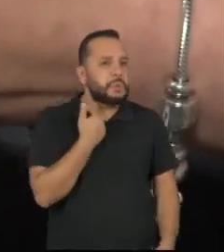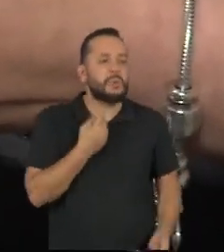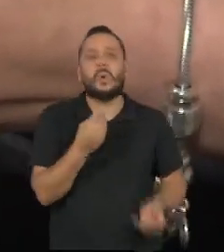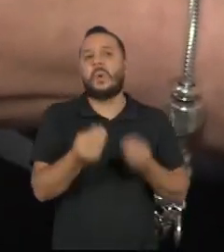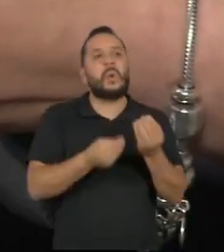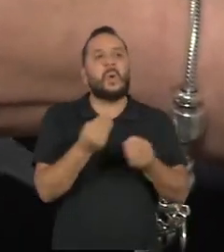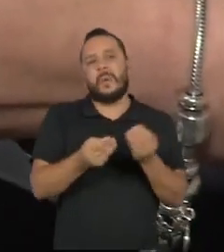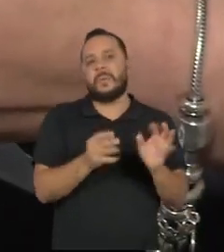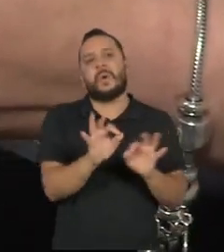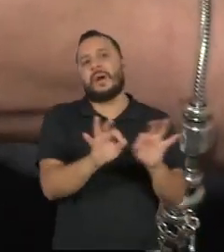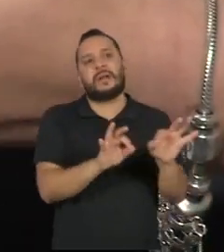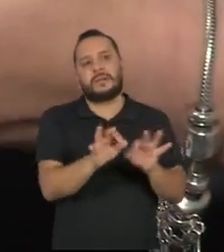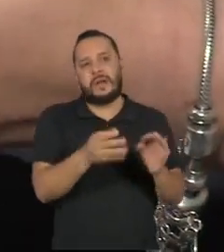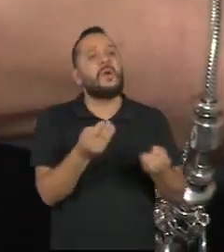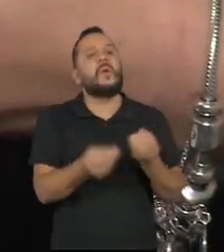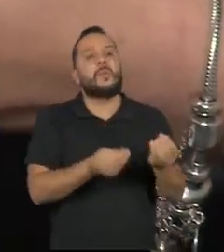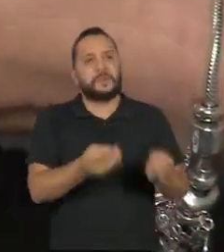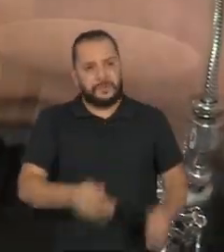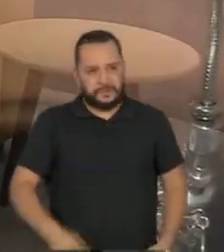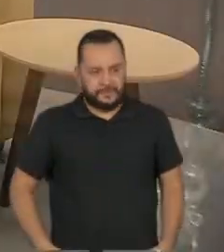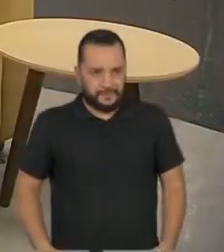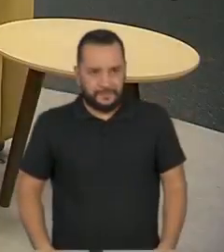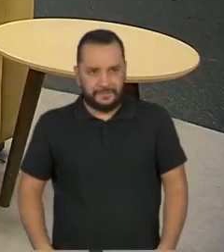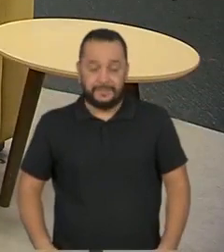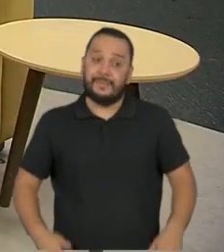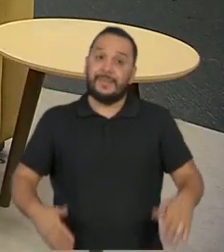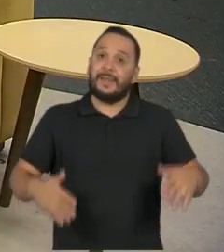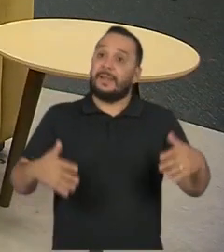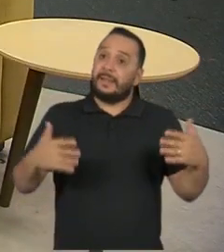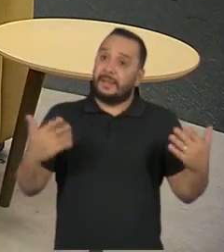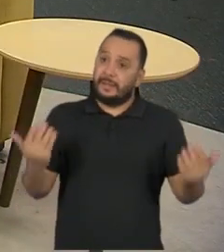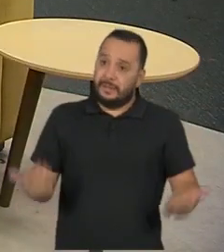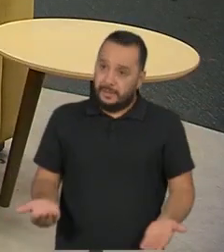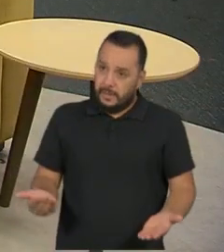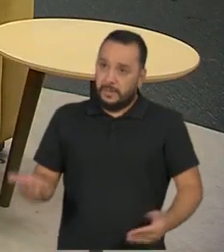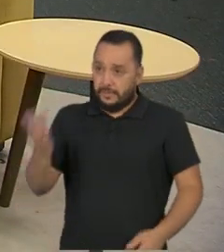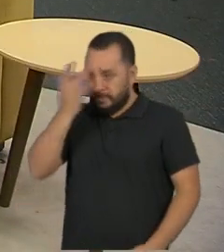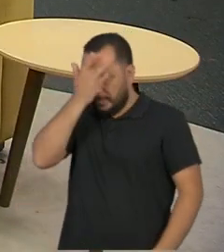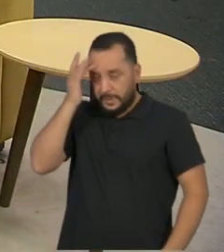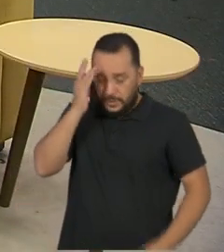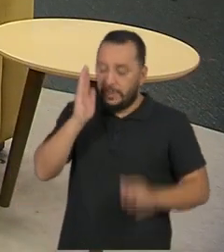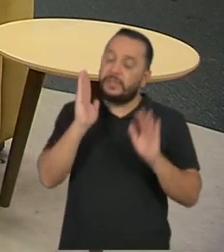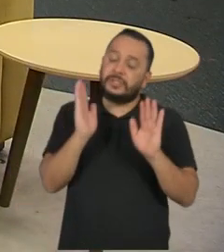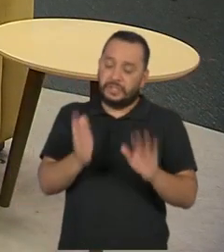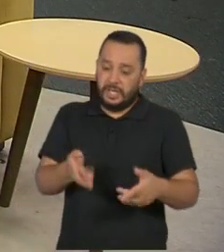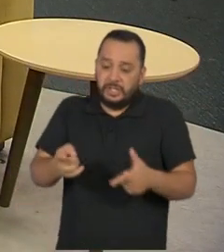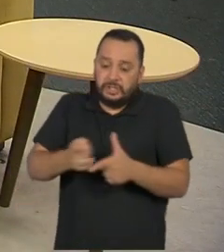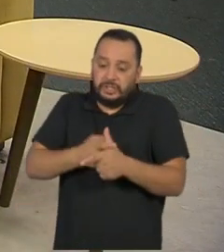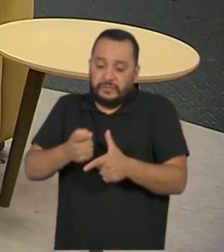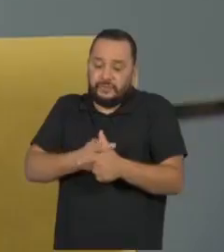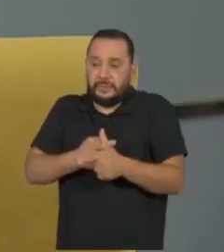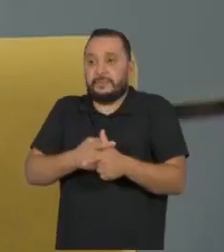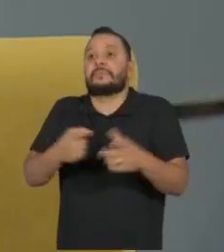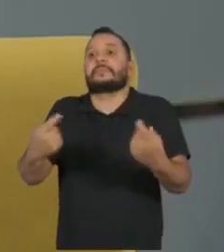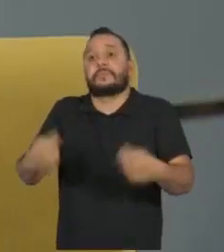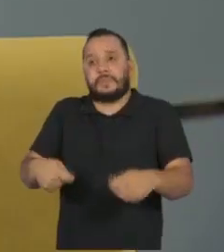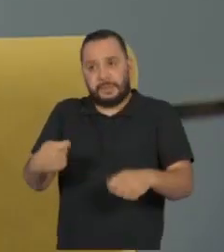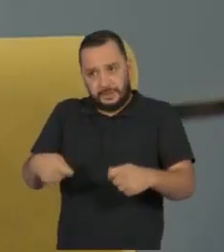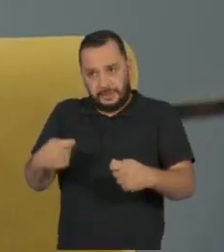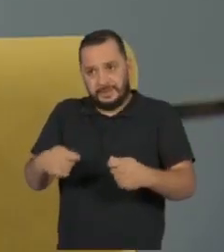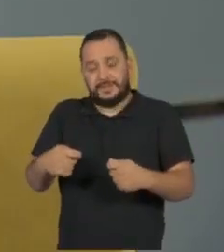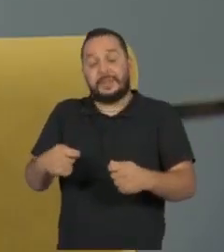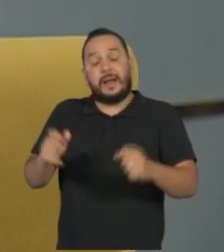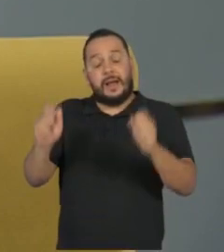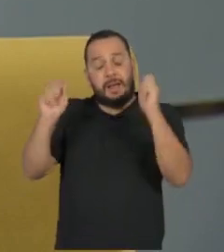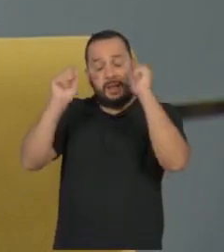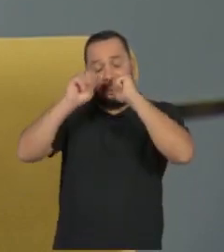estando já nessa situação? Então, quem já está nessa situação precisa realmente de um tratamento de